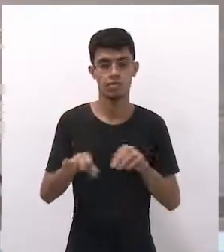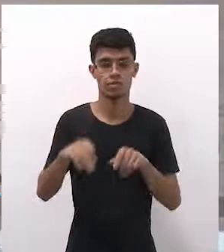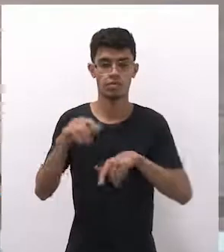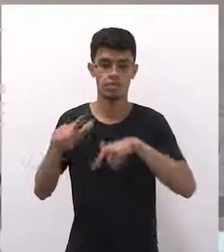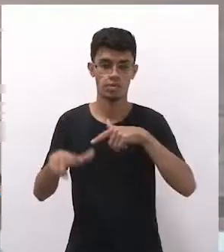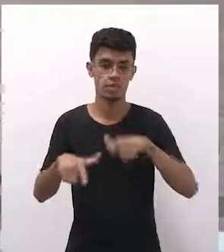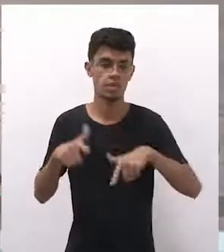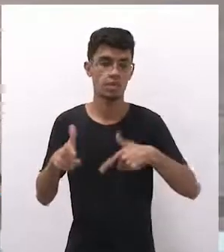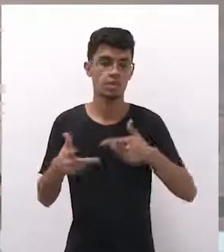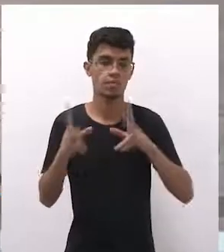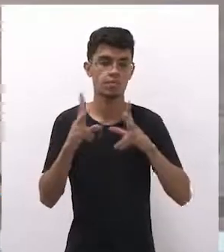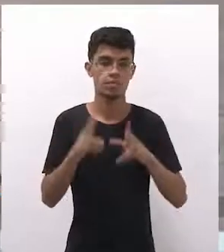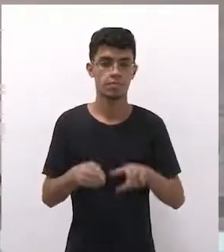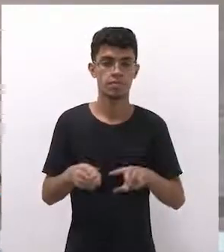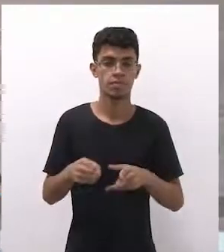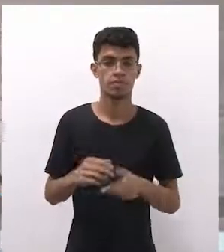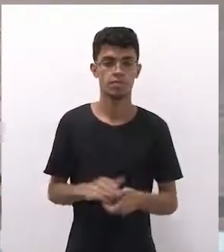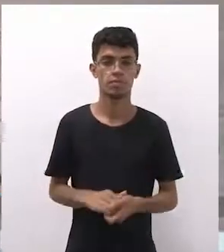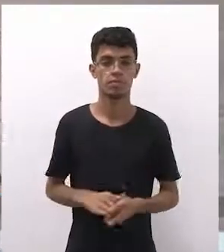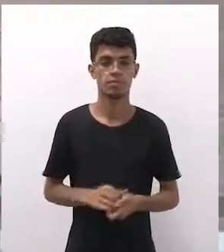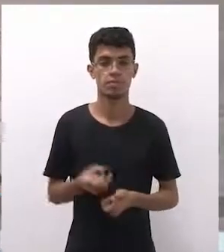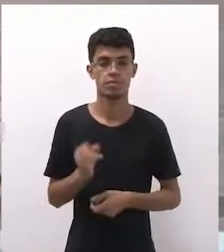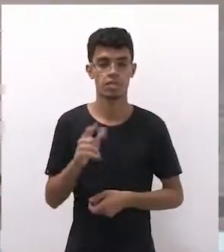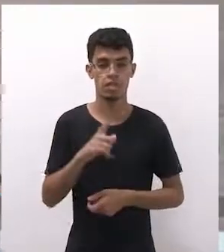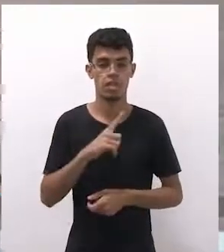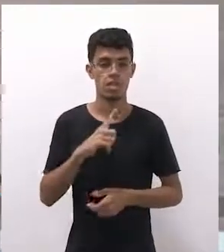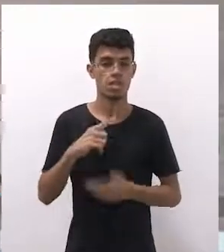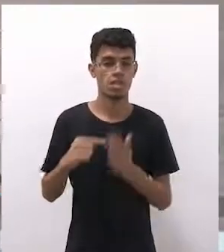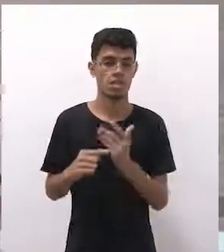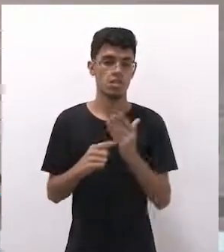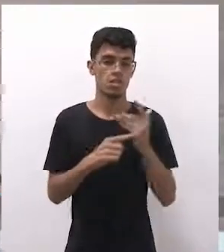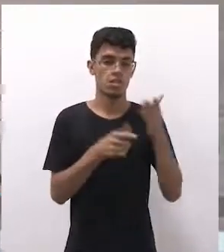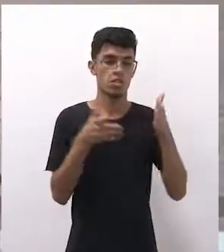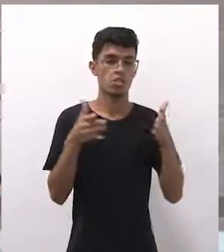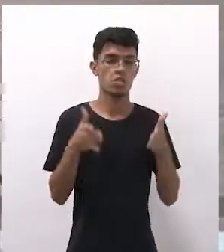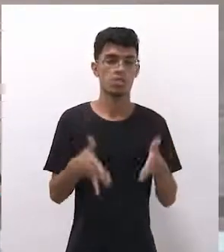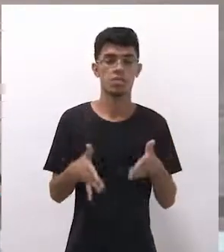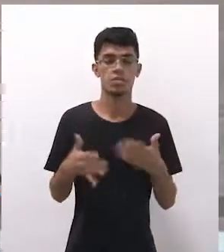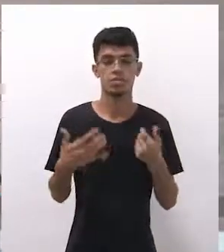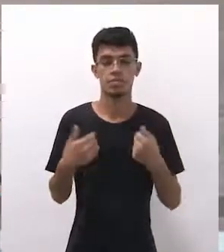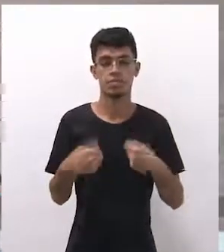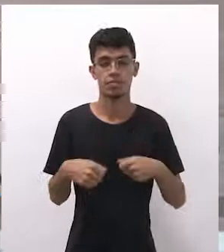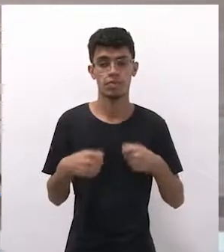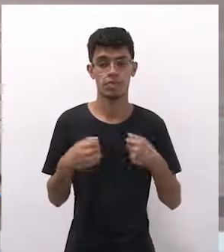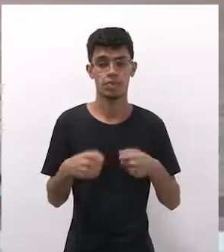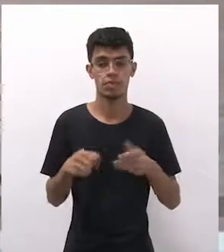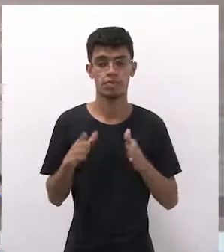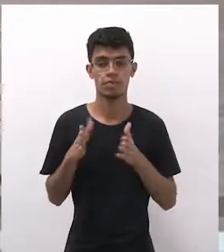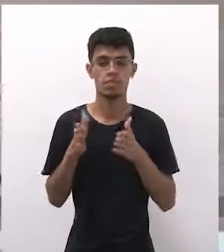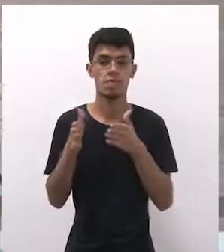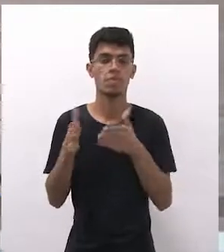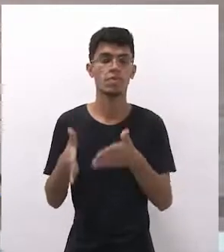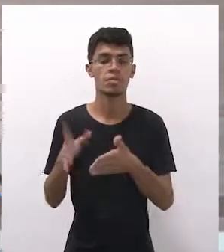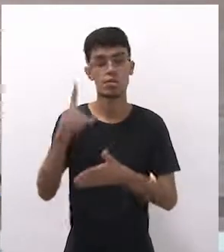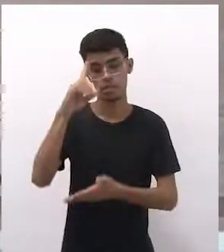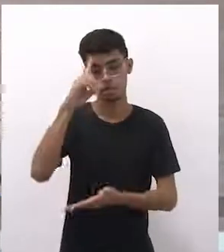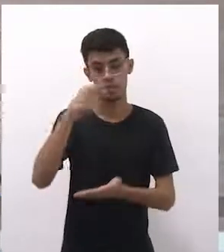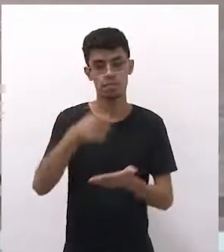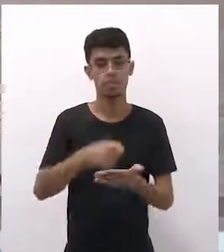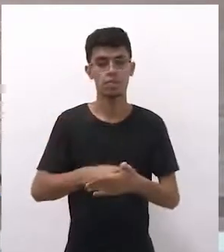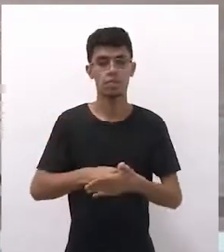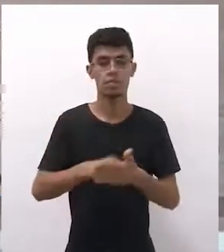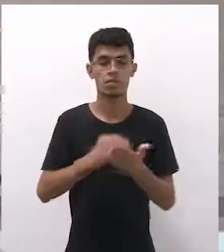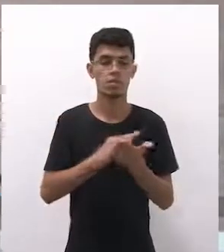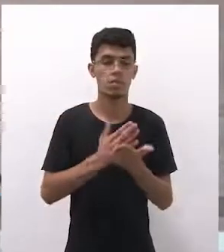da mesma forma. Porque se a gente tem hoje a tecnologia e tudo mais, deveria ser justamente para isso, para a gente garantir que